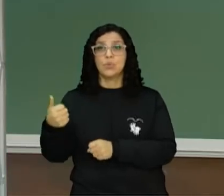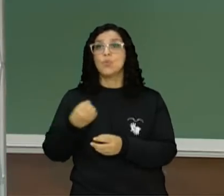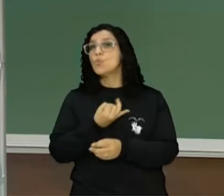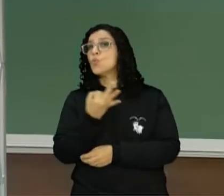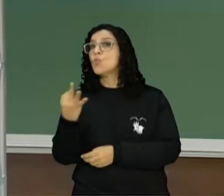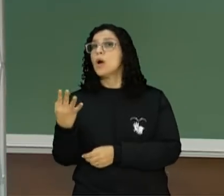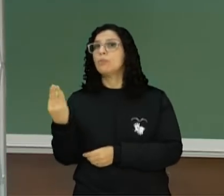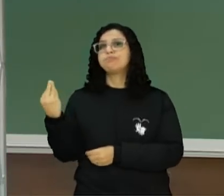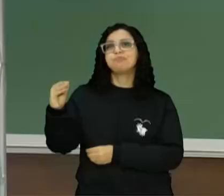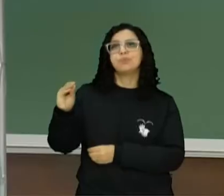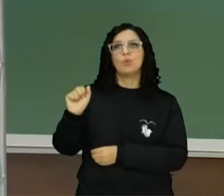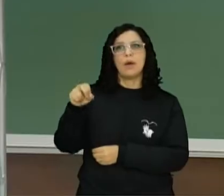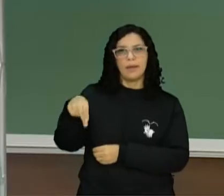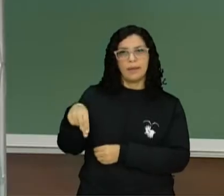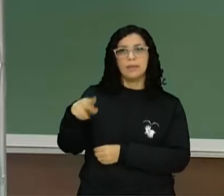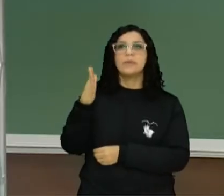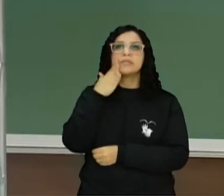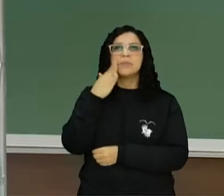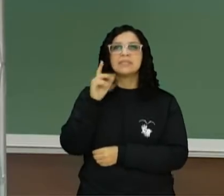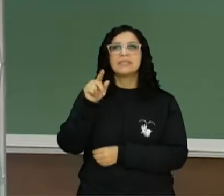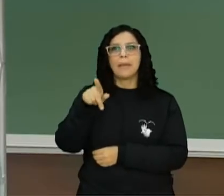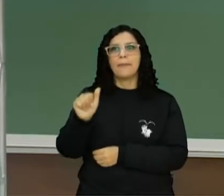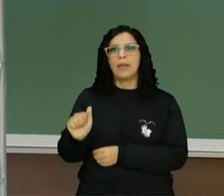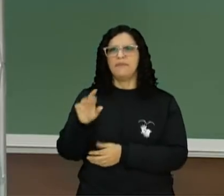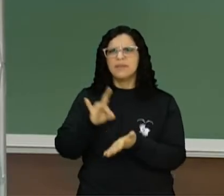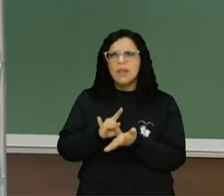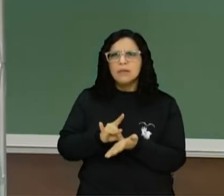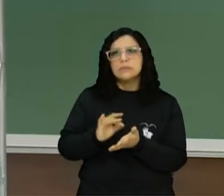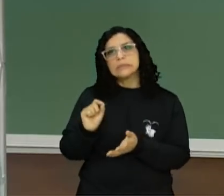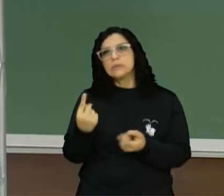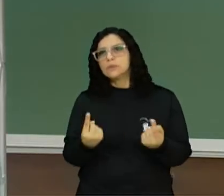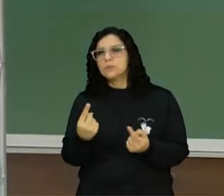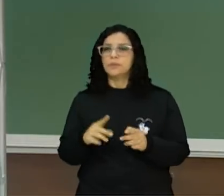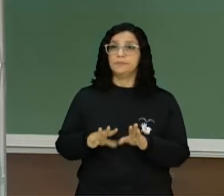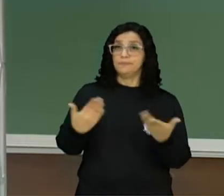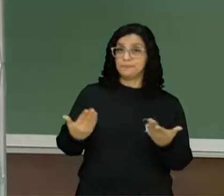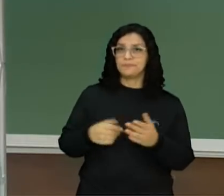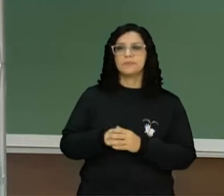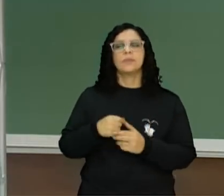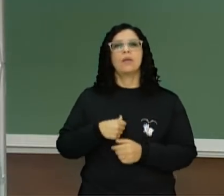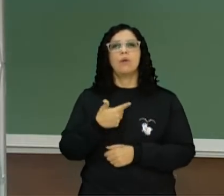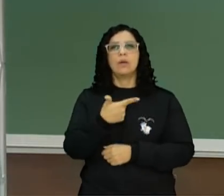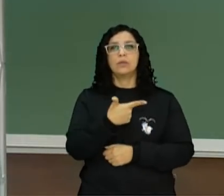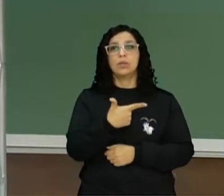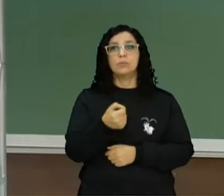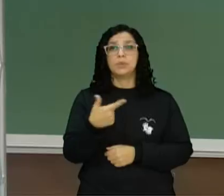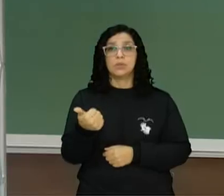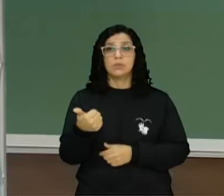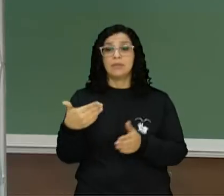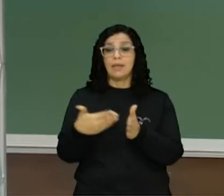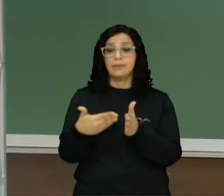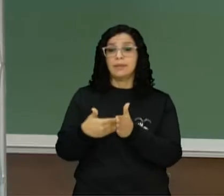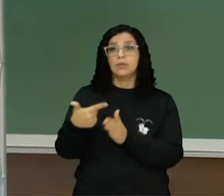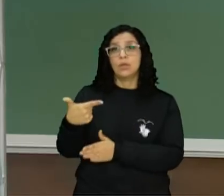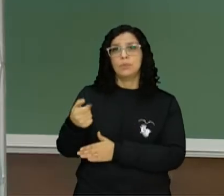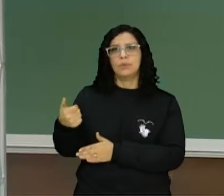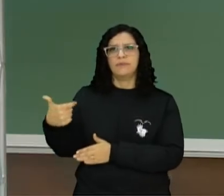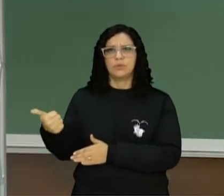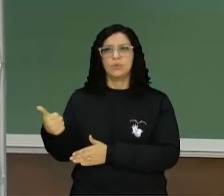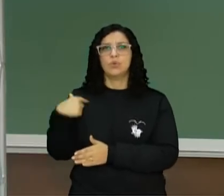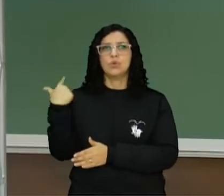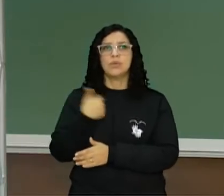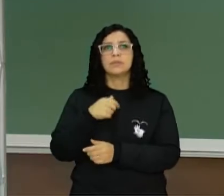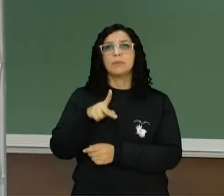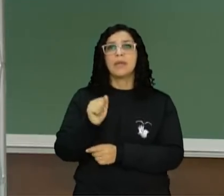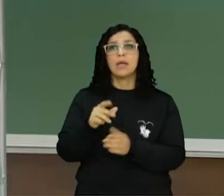PA. E ainda descobrir se é uma PA, né? Então, ó, de 2012 até 2021, teremos